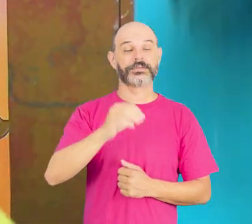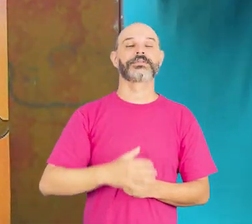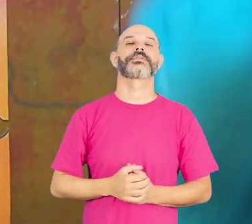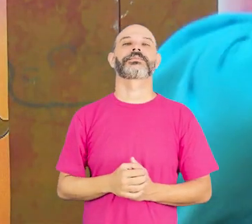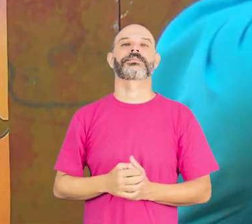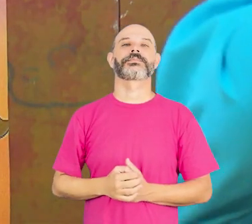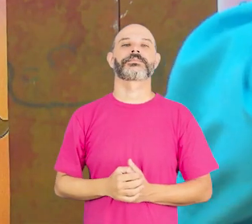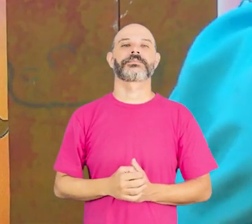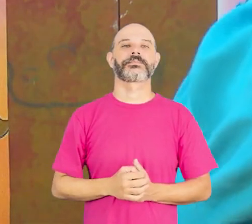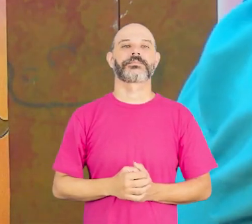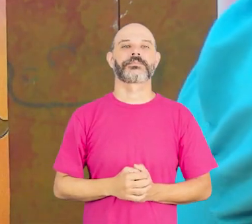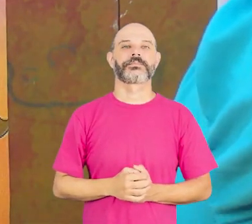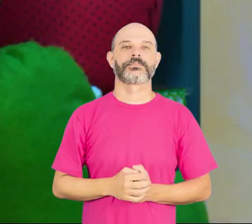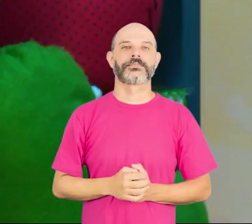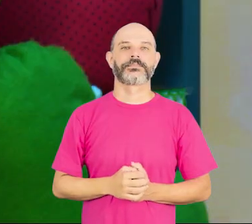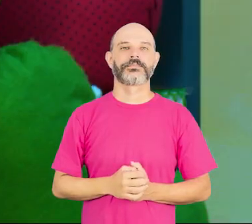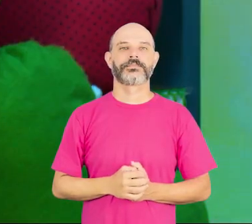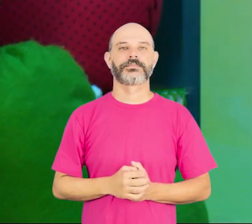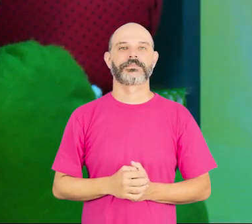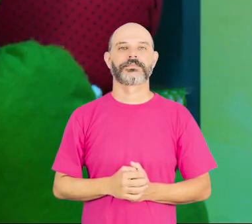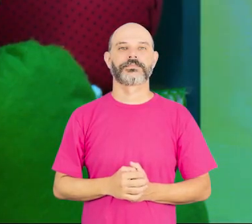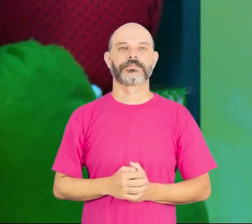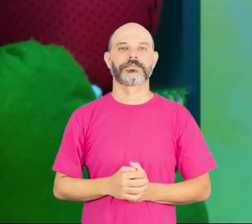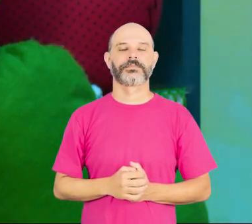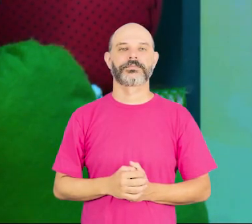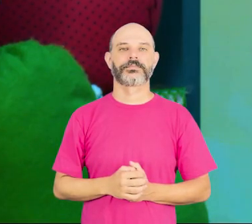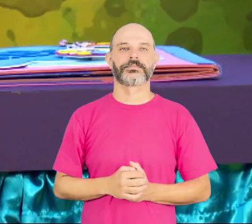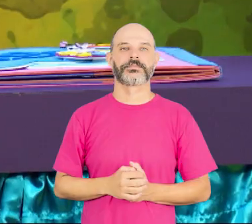nove, dez!